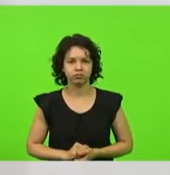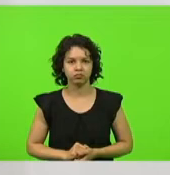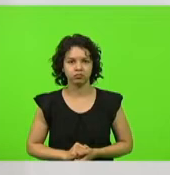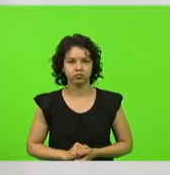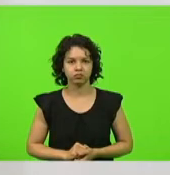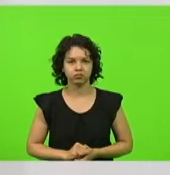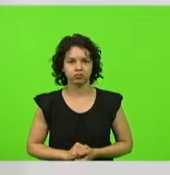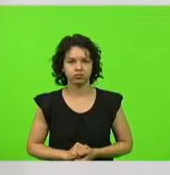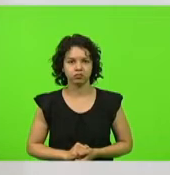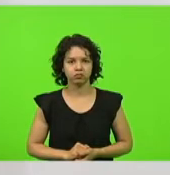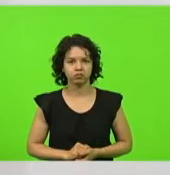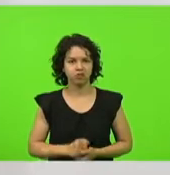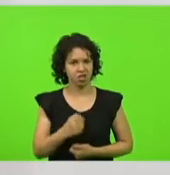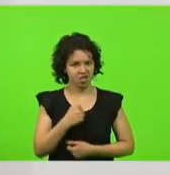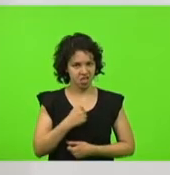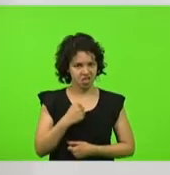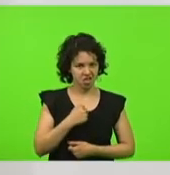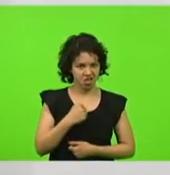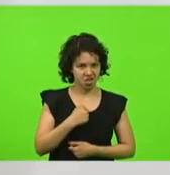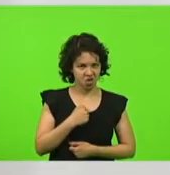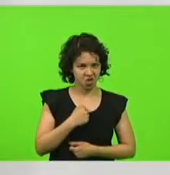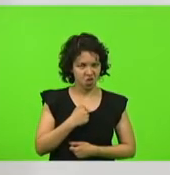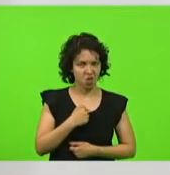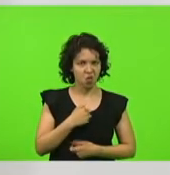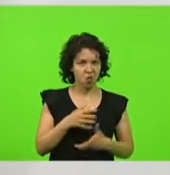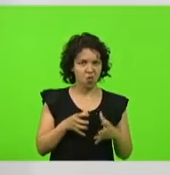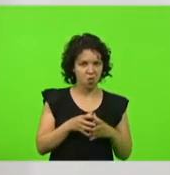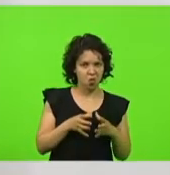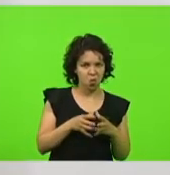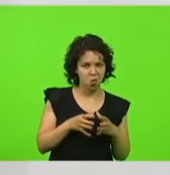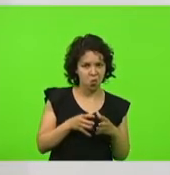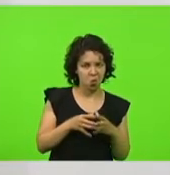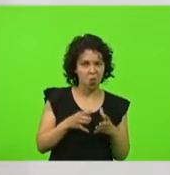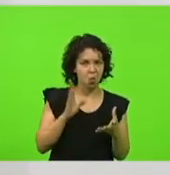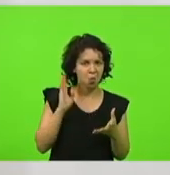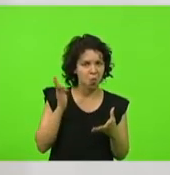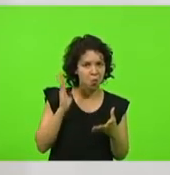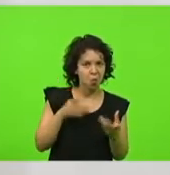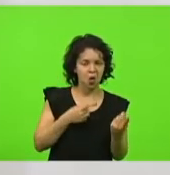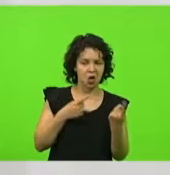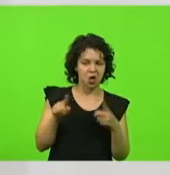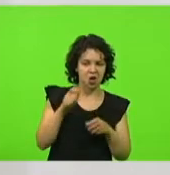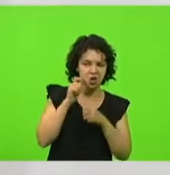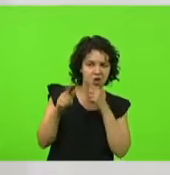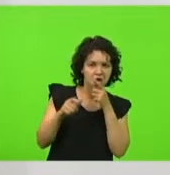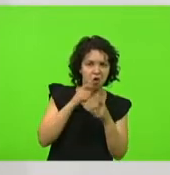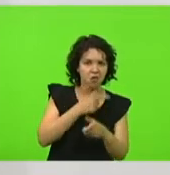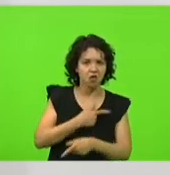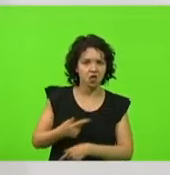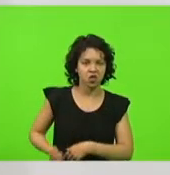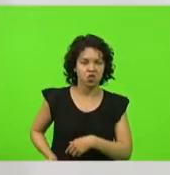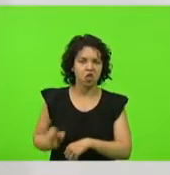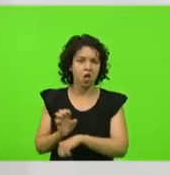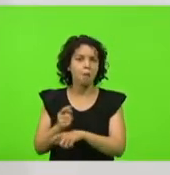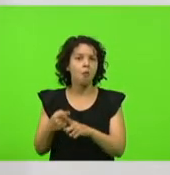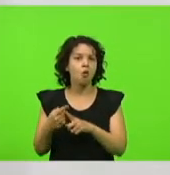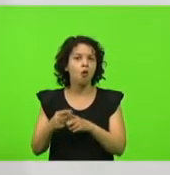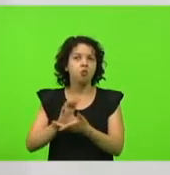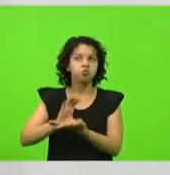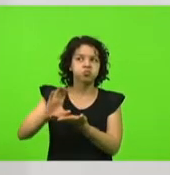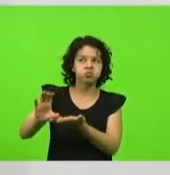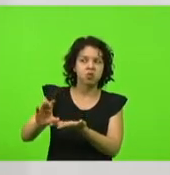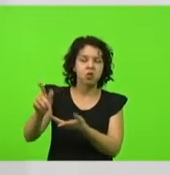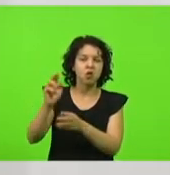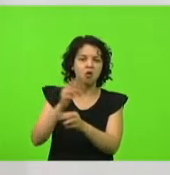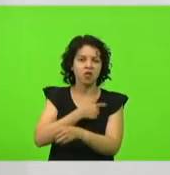E não vou ser aqui oposição burra, criticar o governo do estado porque enviou recursos do estado para o governo federal para fazer aquilo que tem que ser